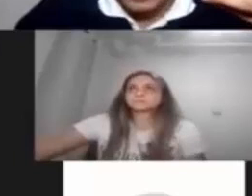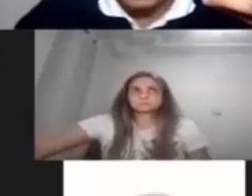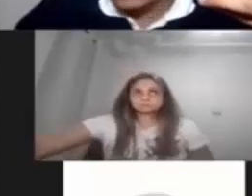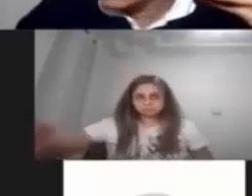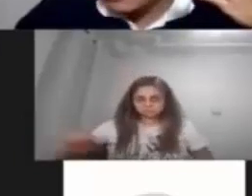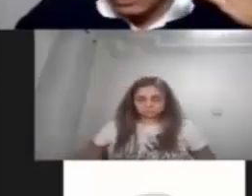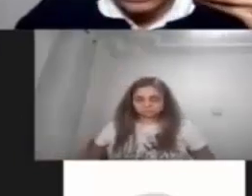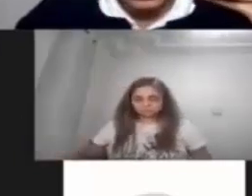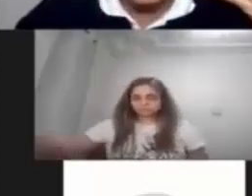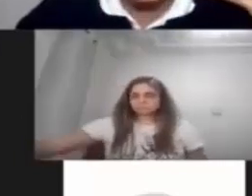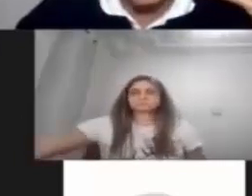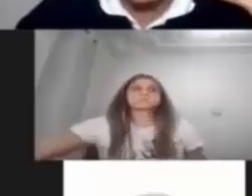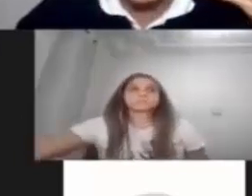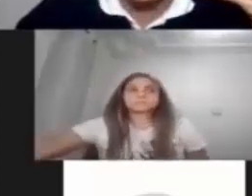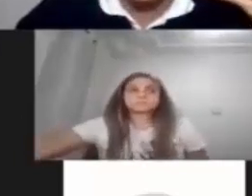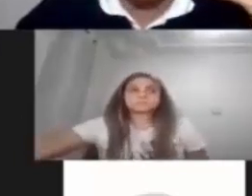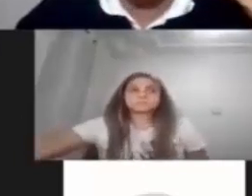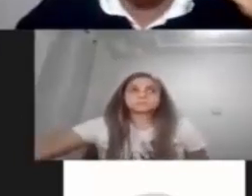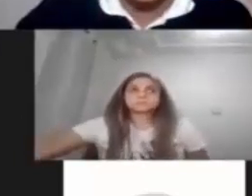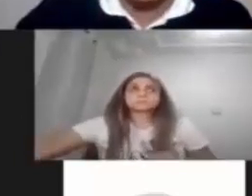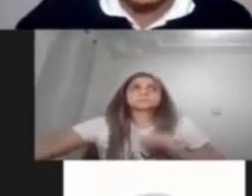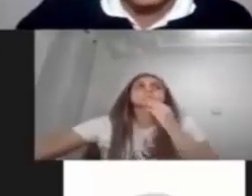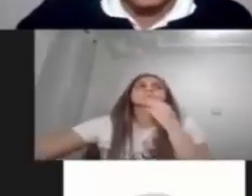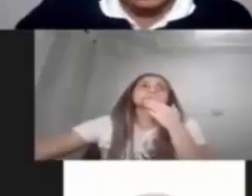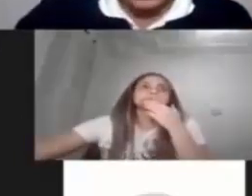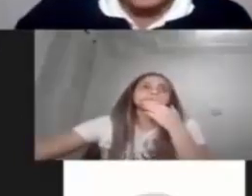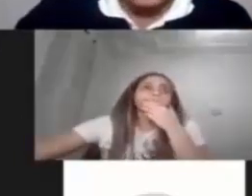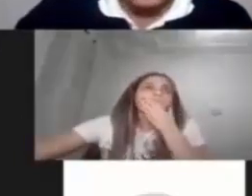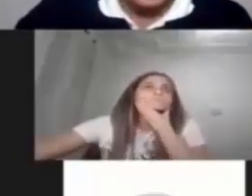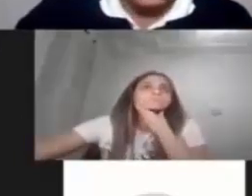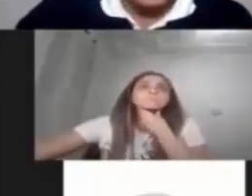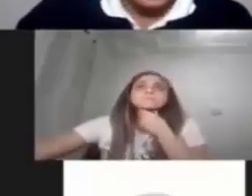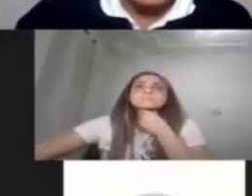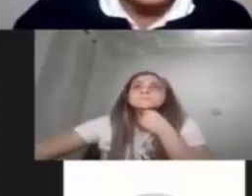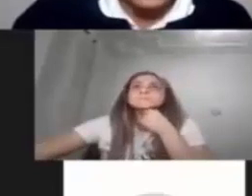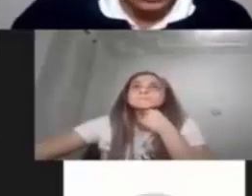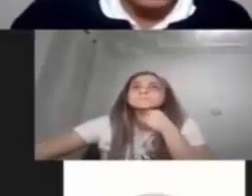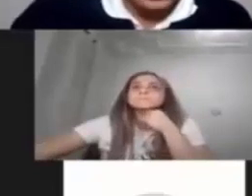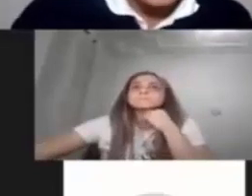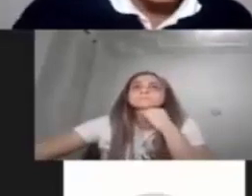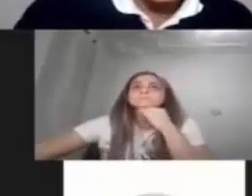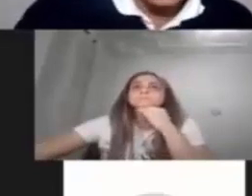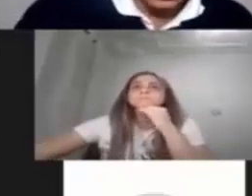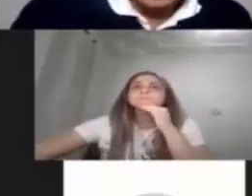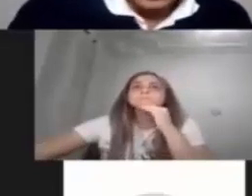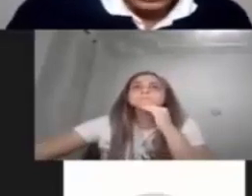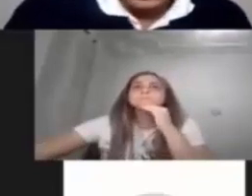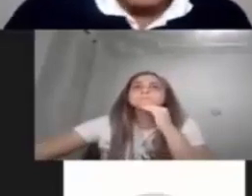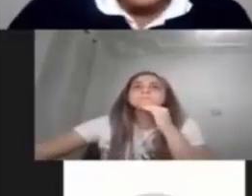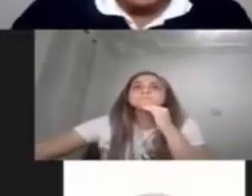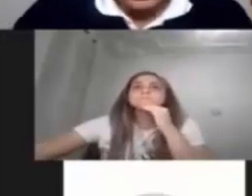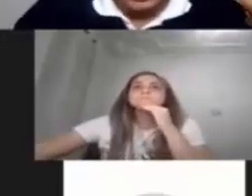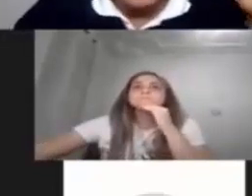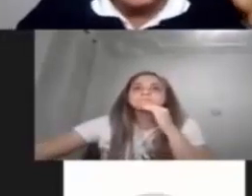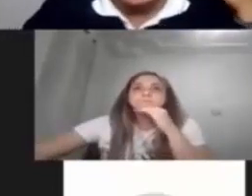poéticas também, muita expressão poética, Jó é quase um salmo, praticamente. Jó é quase um salmo. E Jó, no